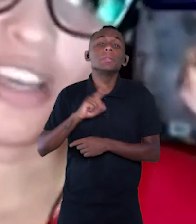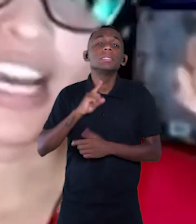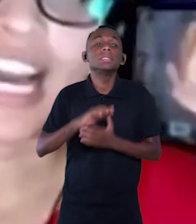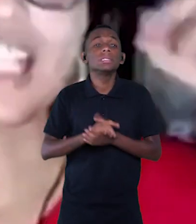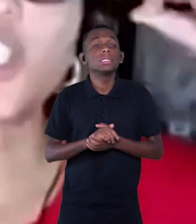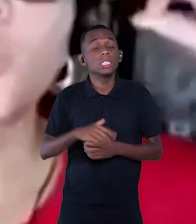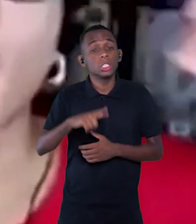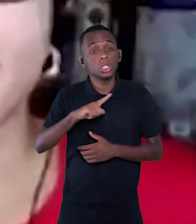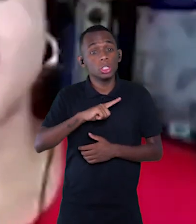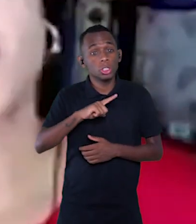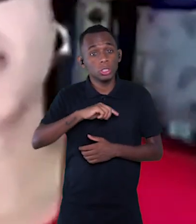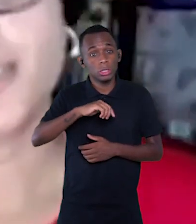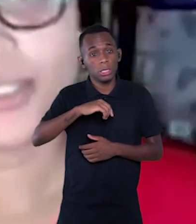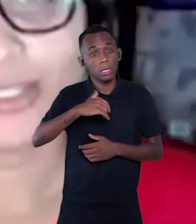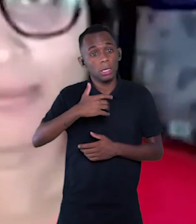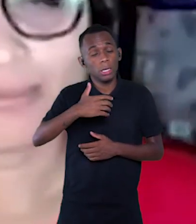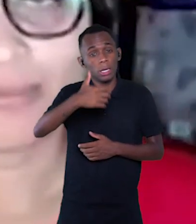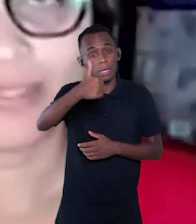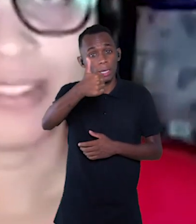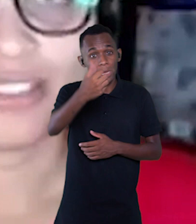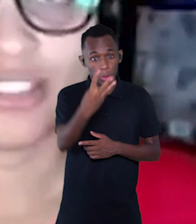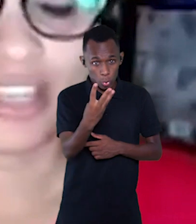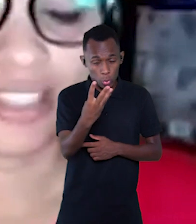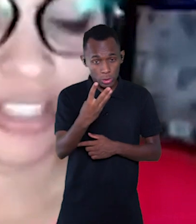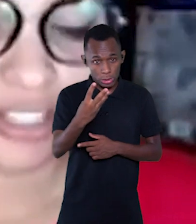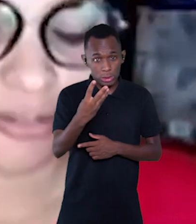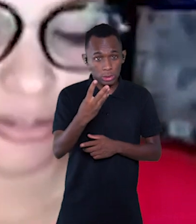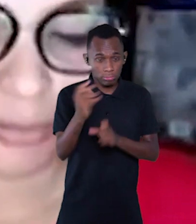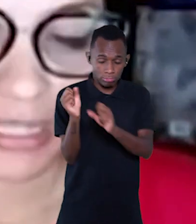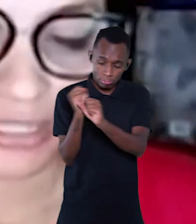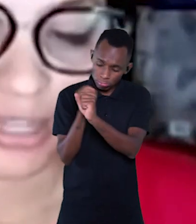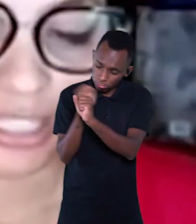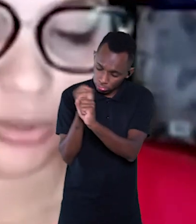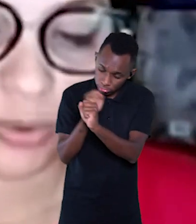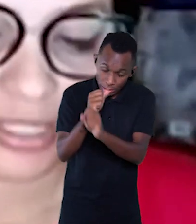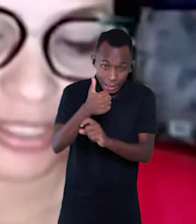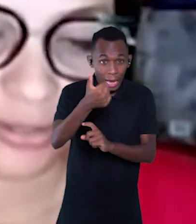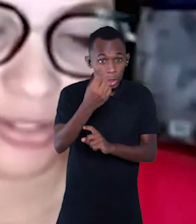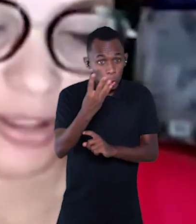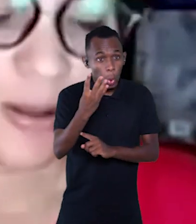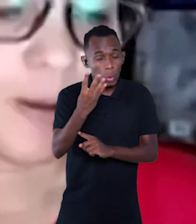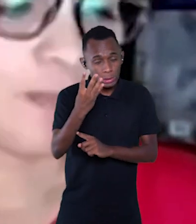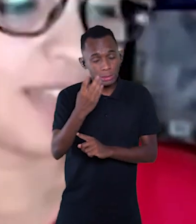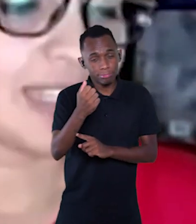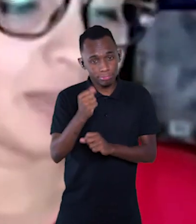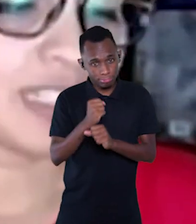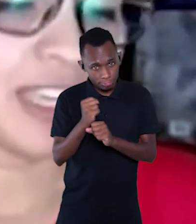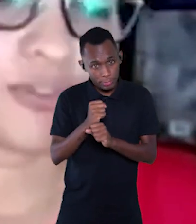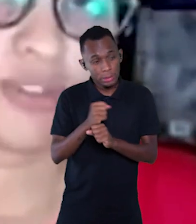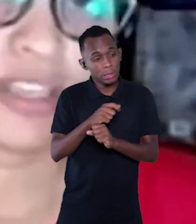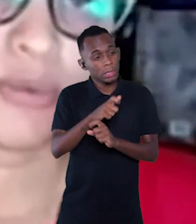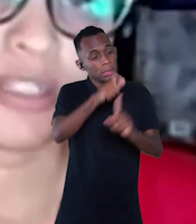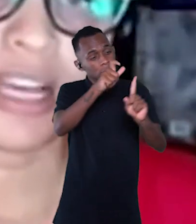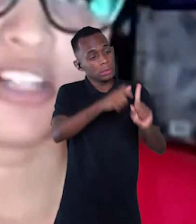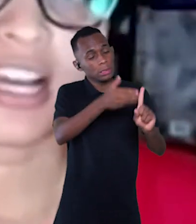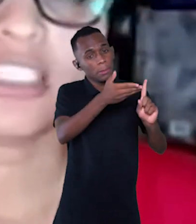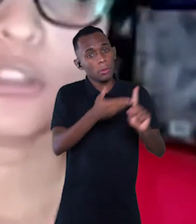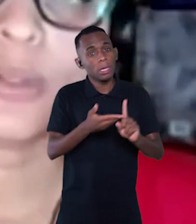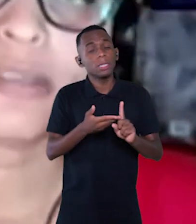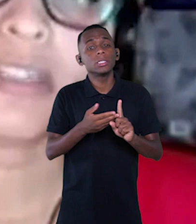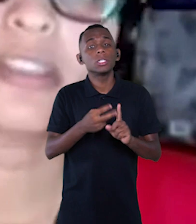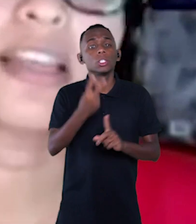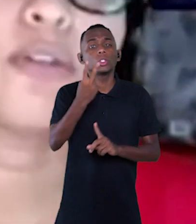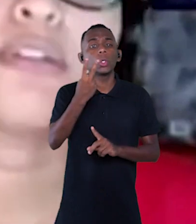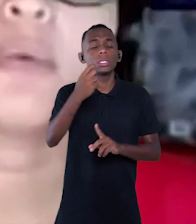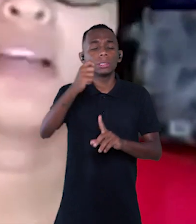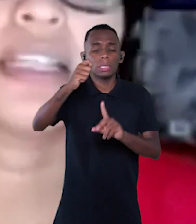que havia 14 anos, já havia os passado 14 anos, e essa paciente vinha à unidade a cada